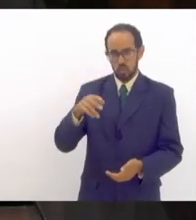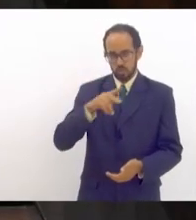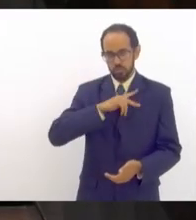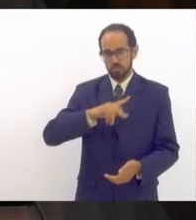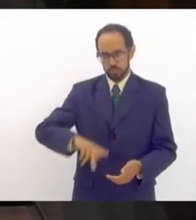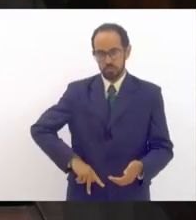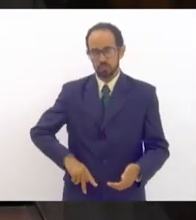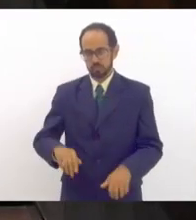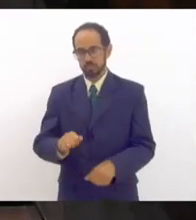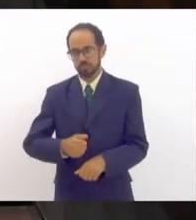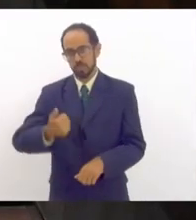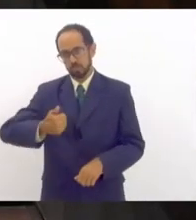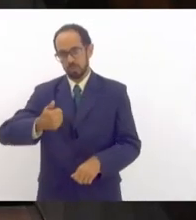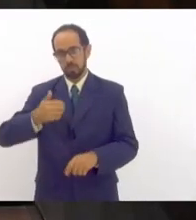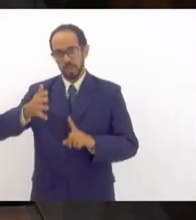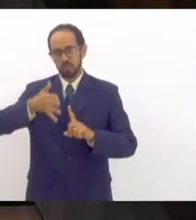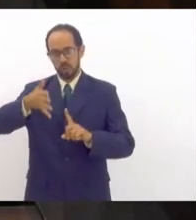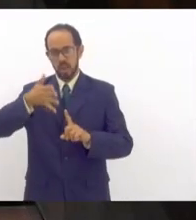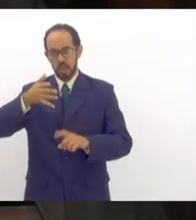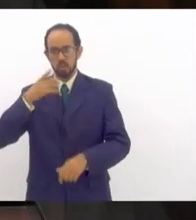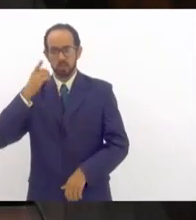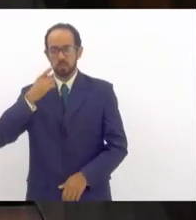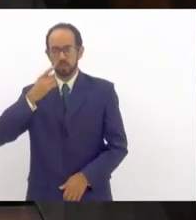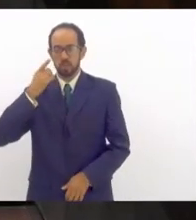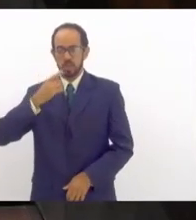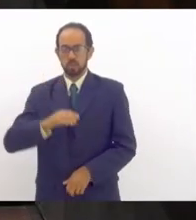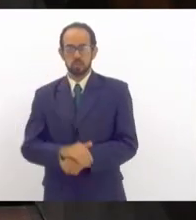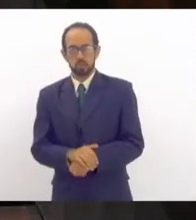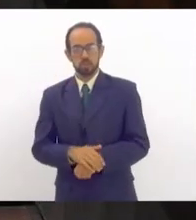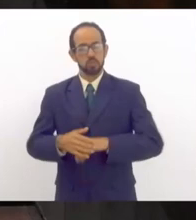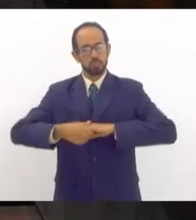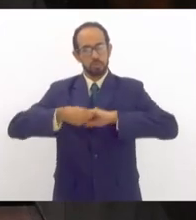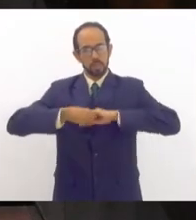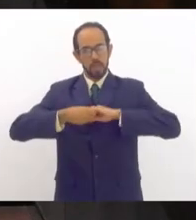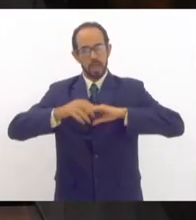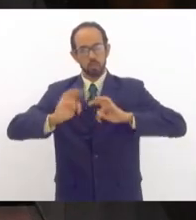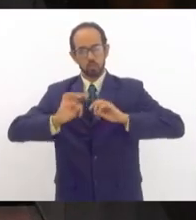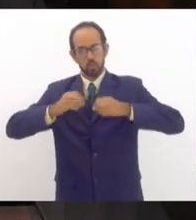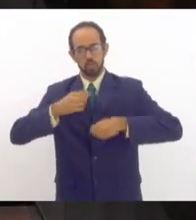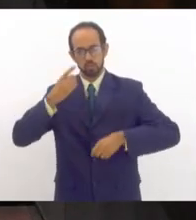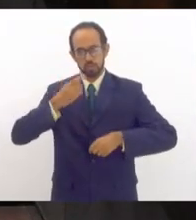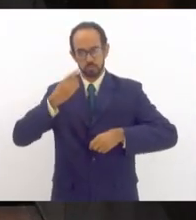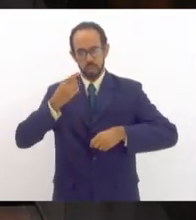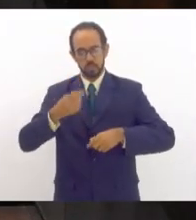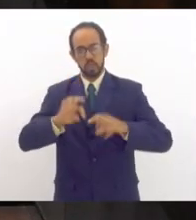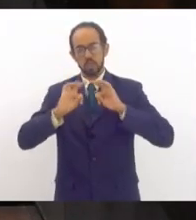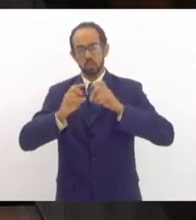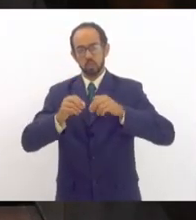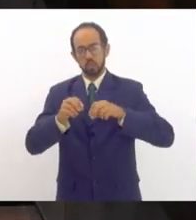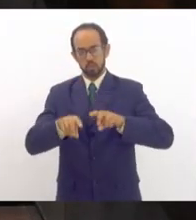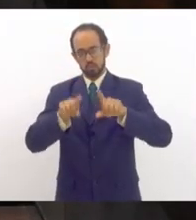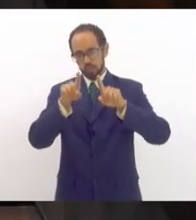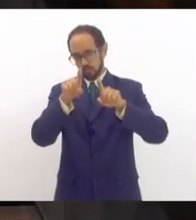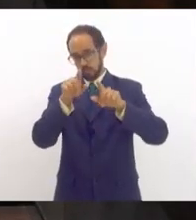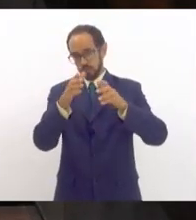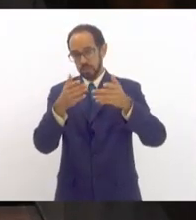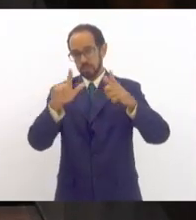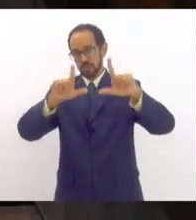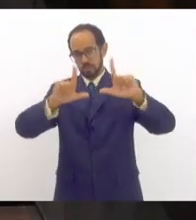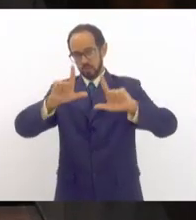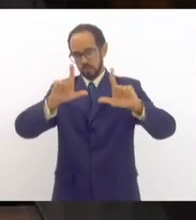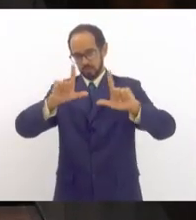fala como Deputado saudar todos os deputados presentes a todos que assistem também da TV alerj